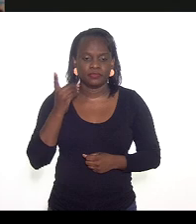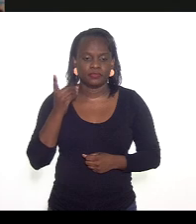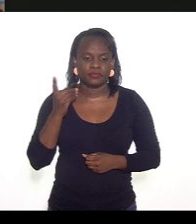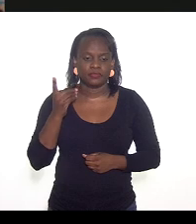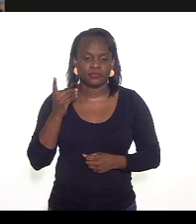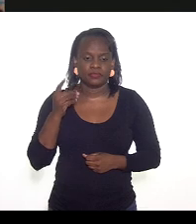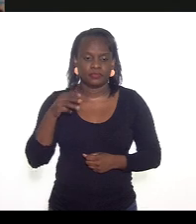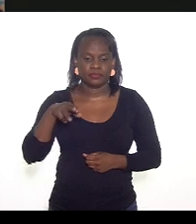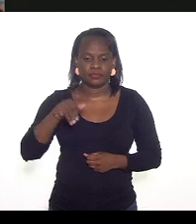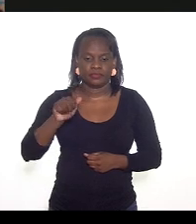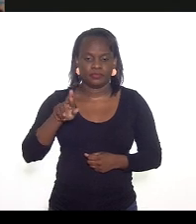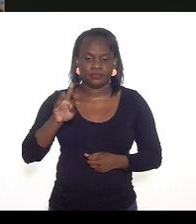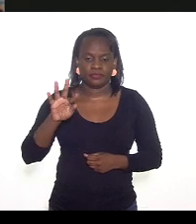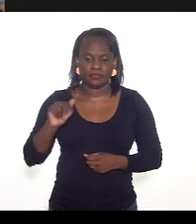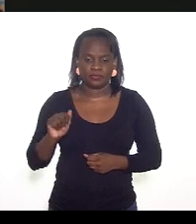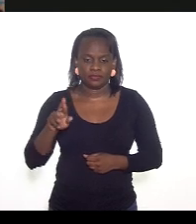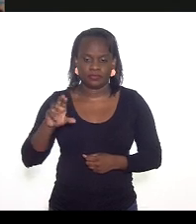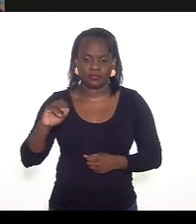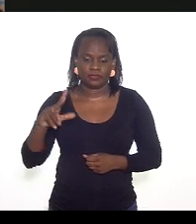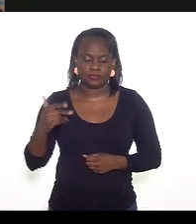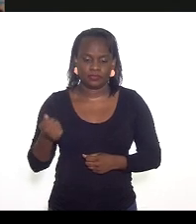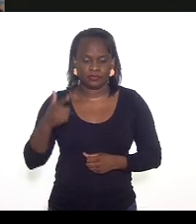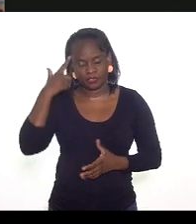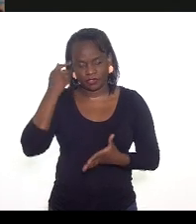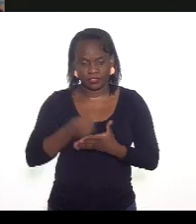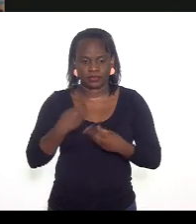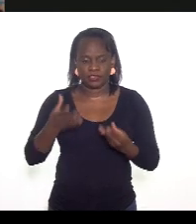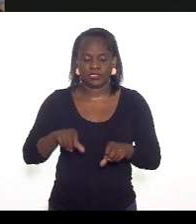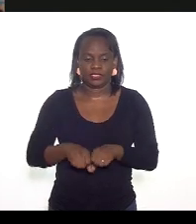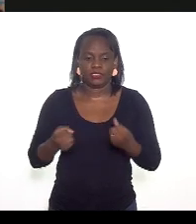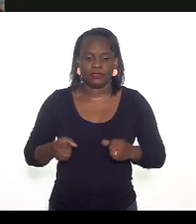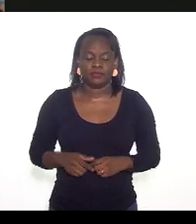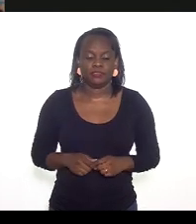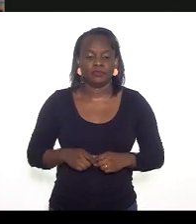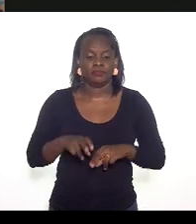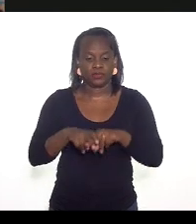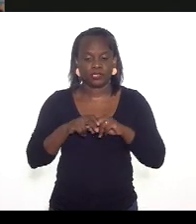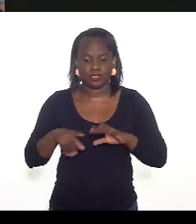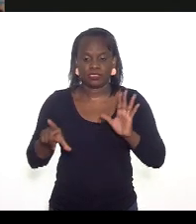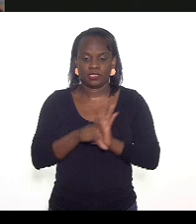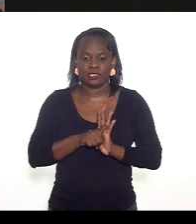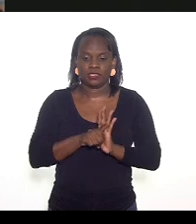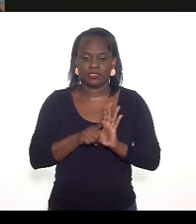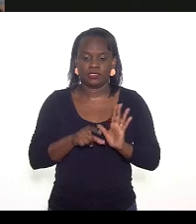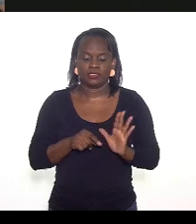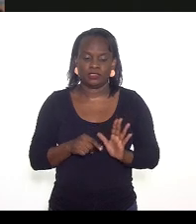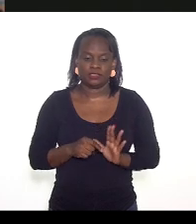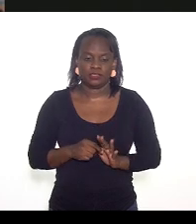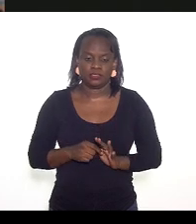da deputada Marta Rocha, parecer pela prejudicabilidade por conta da lei